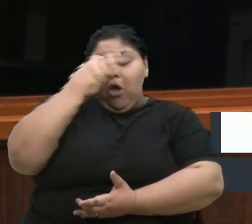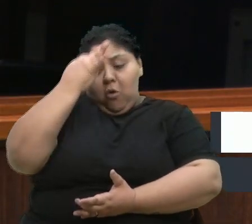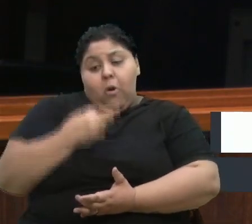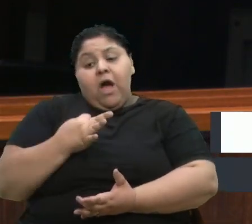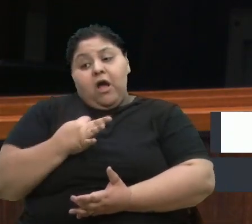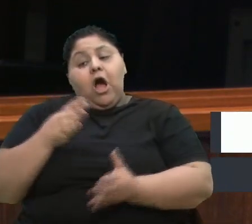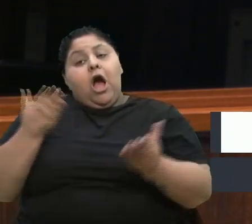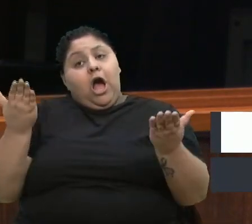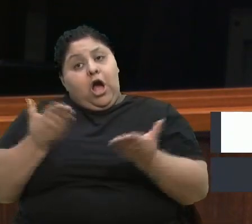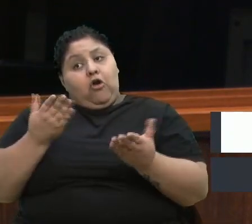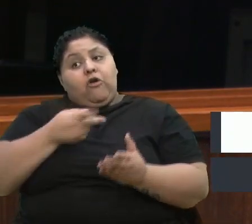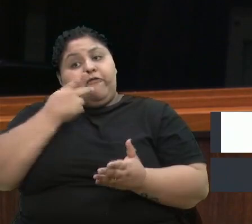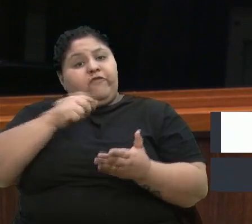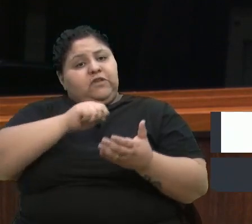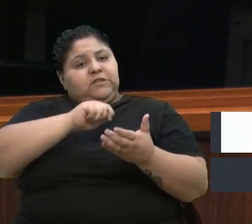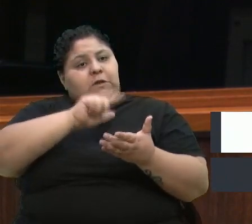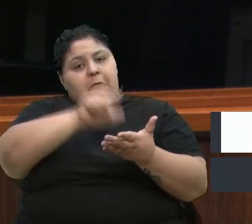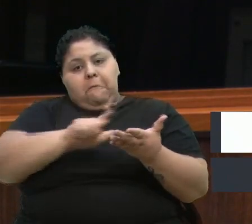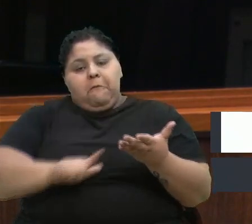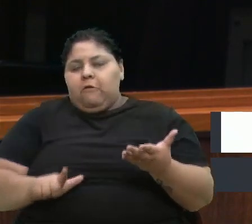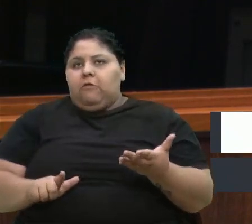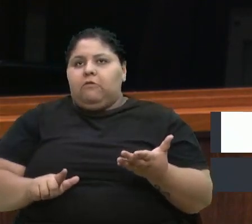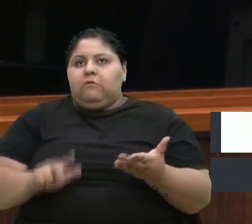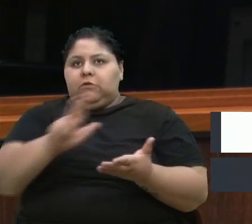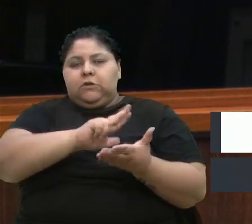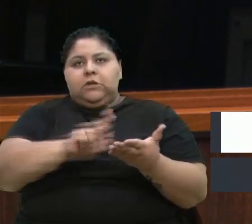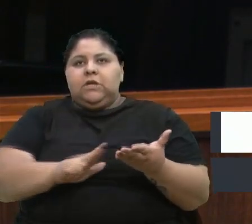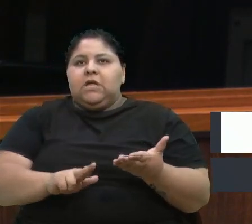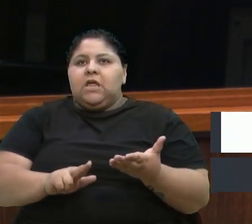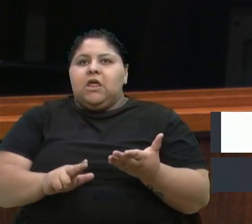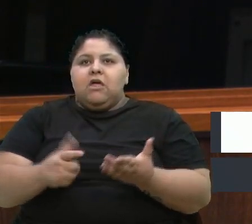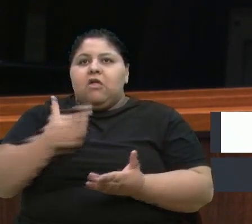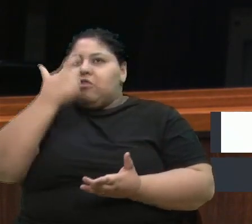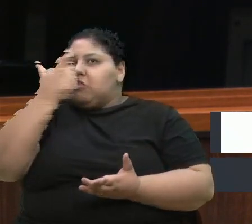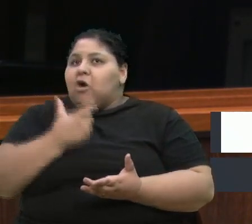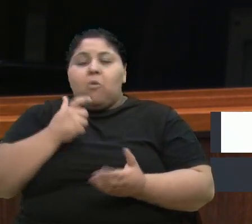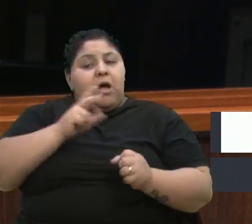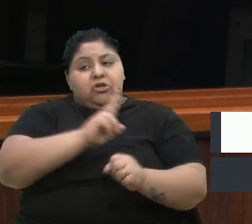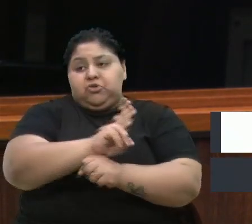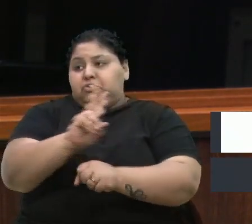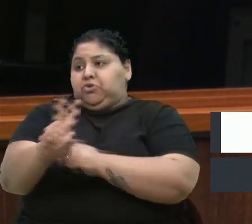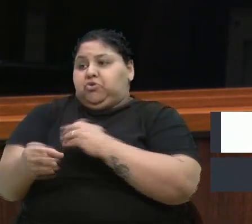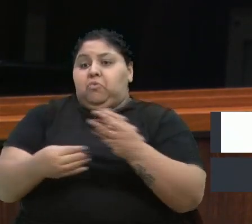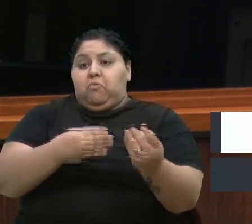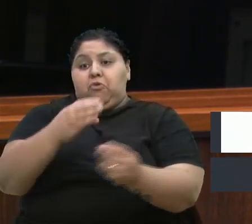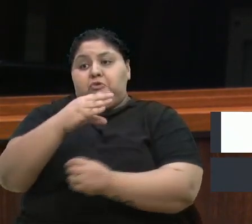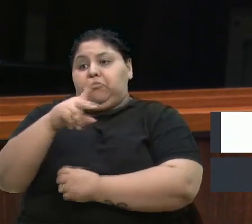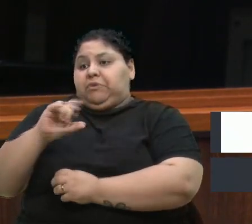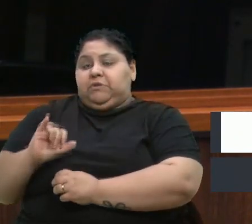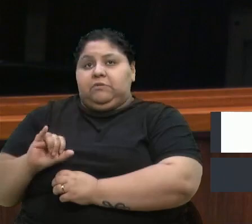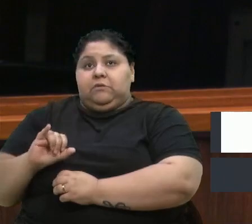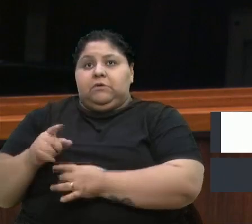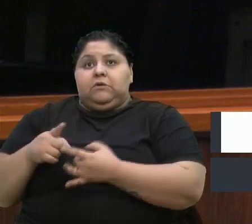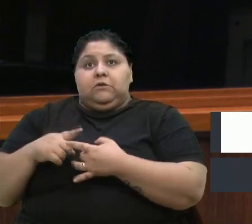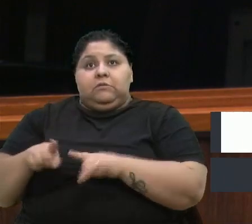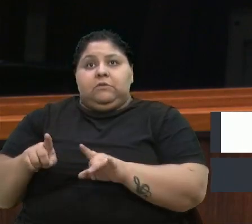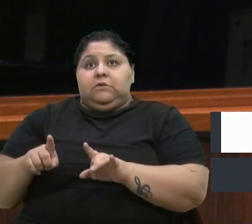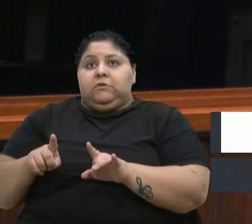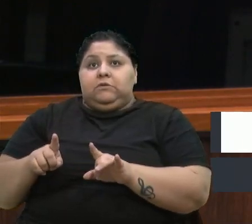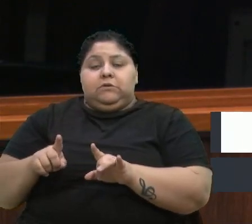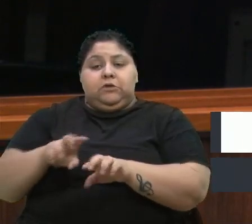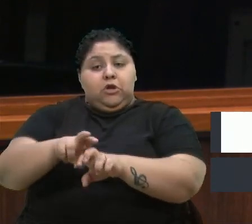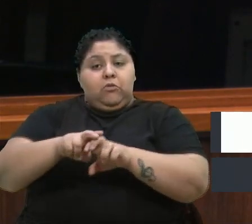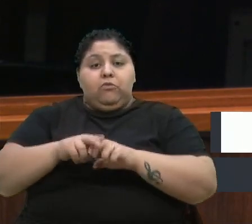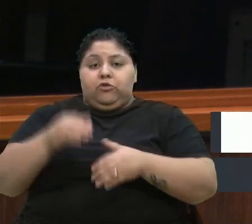fazer minha avaliação, não acho que contribuiu muito para a CPI. Não acho. Mas nem por isso não se votou